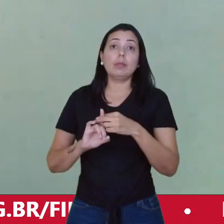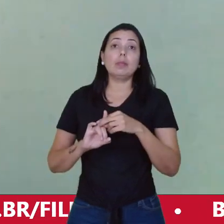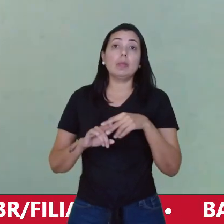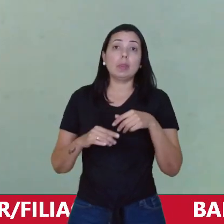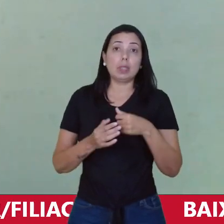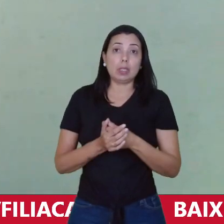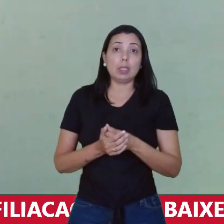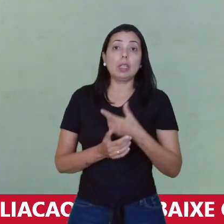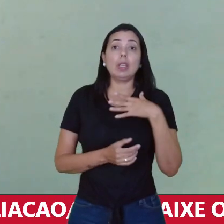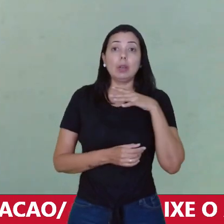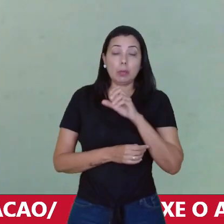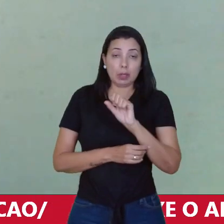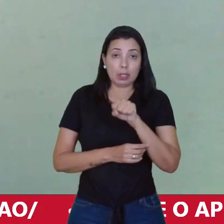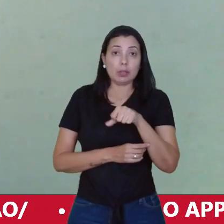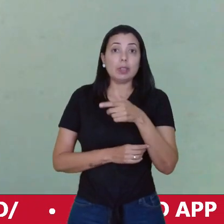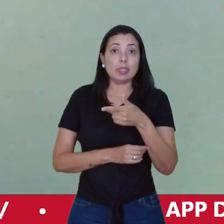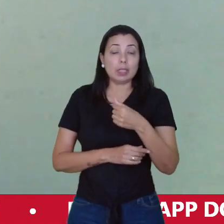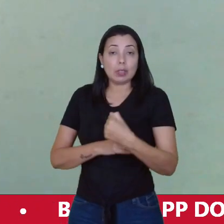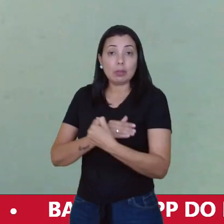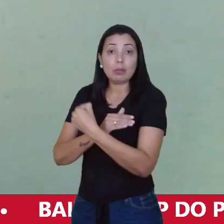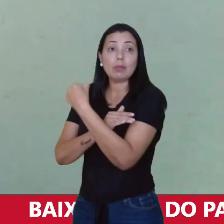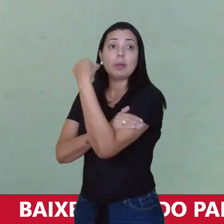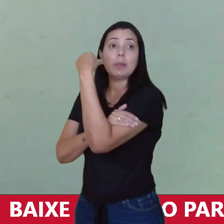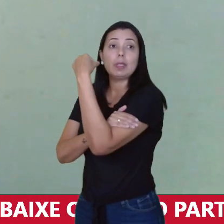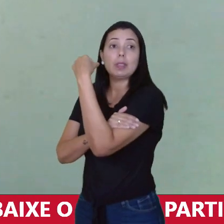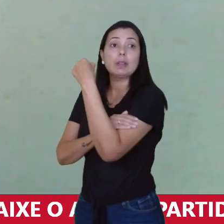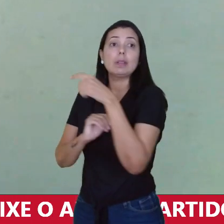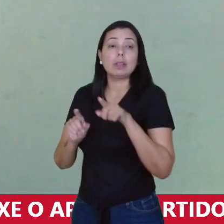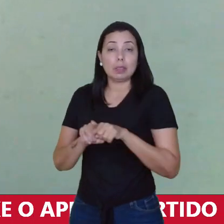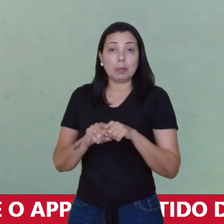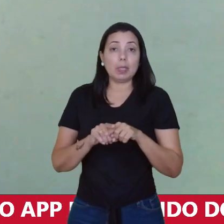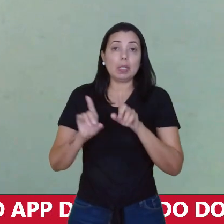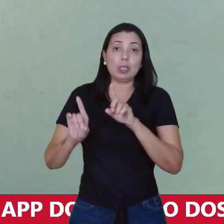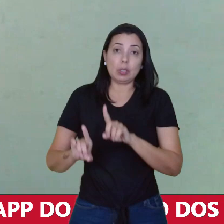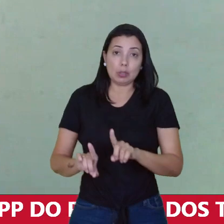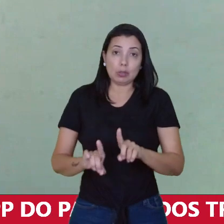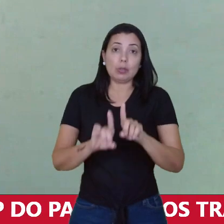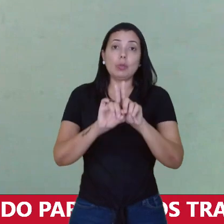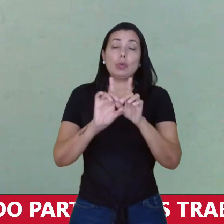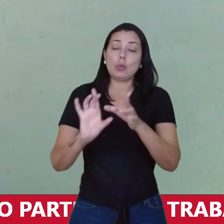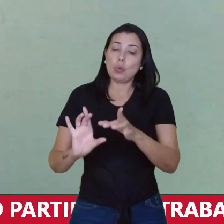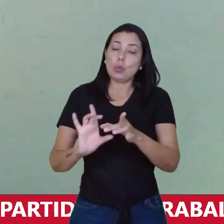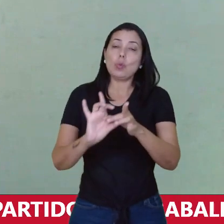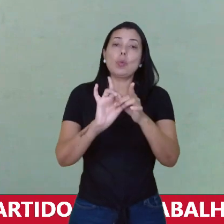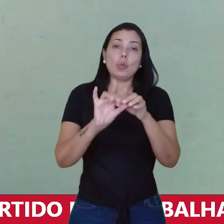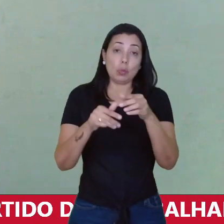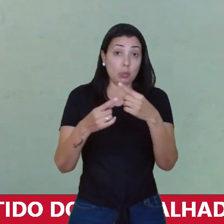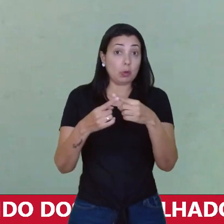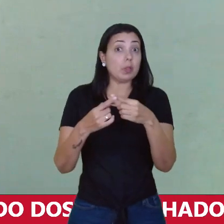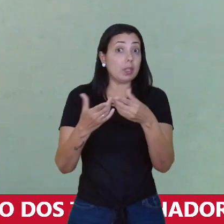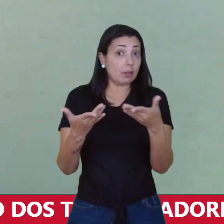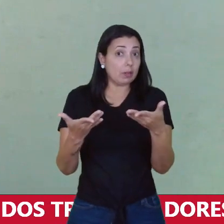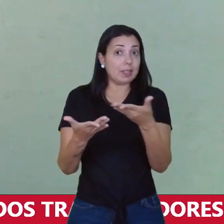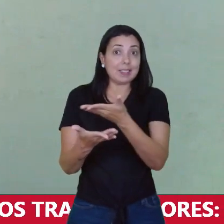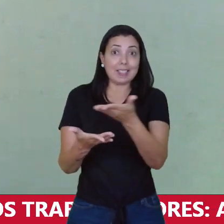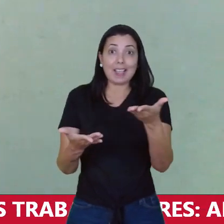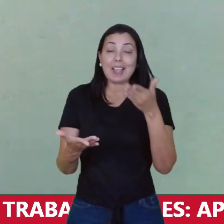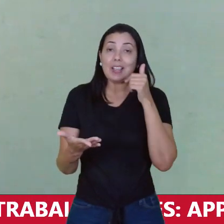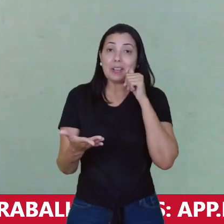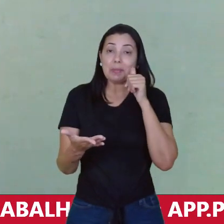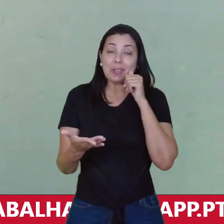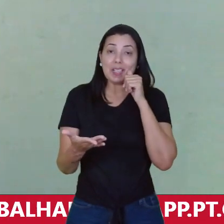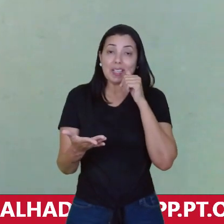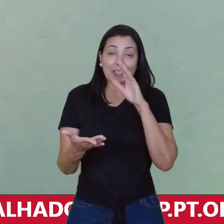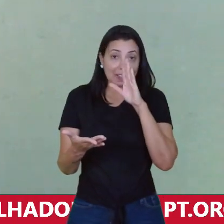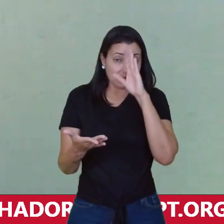decolonial, e eu acho que o feminismo, que o ecossocialismo, eles andam totalmente conectados, porque são as mulheres que são